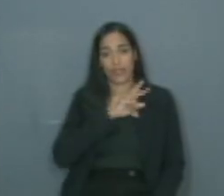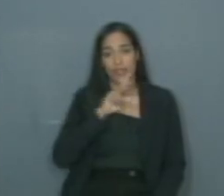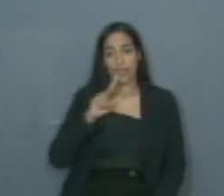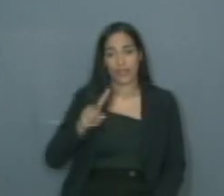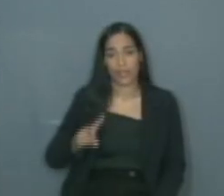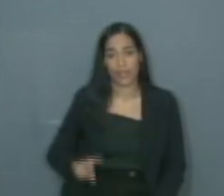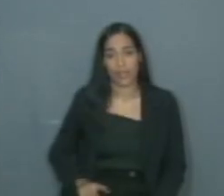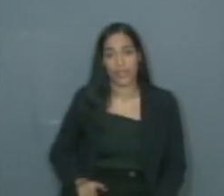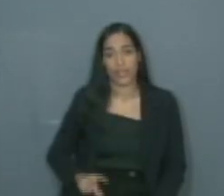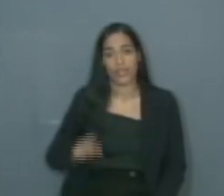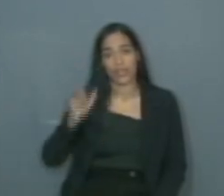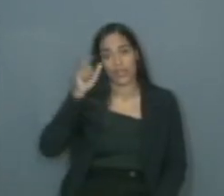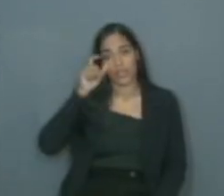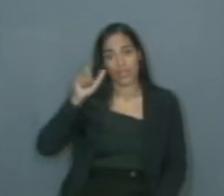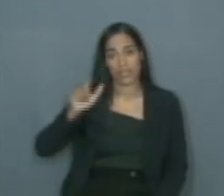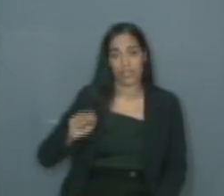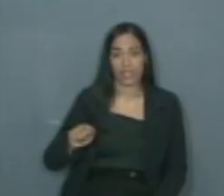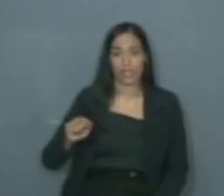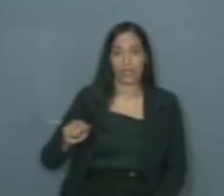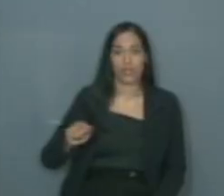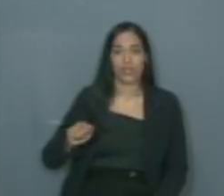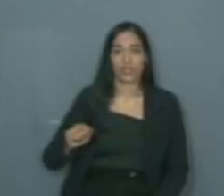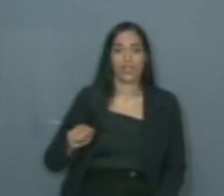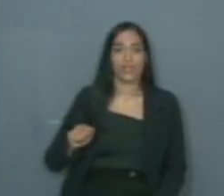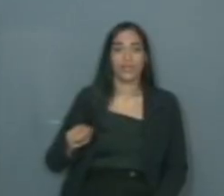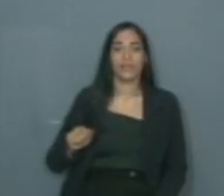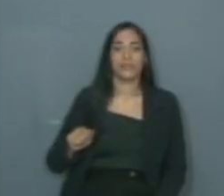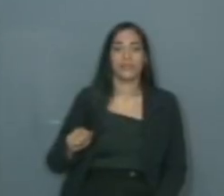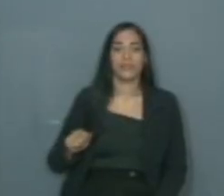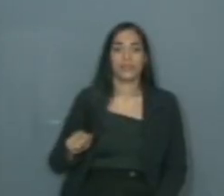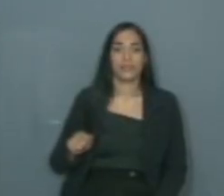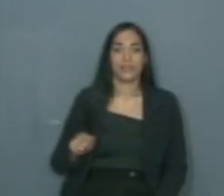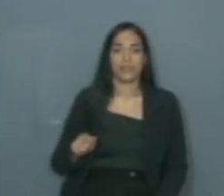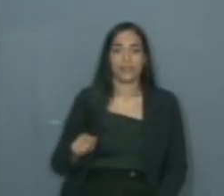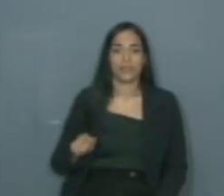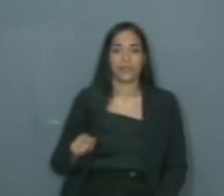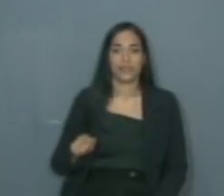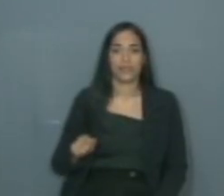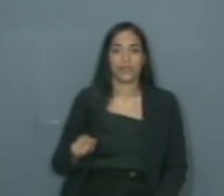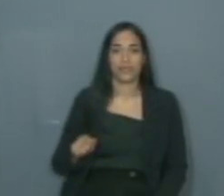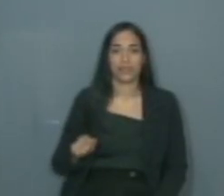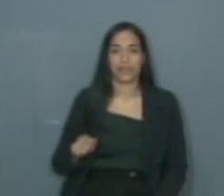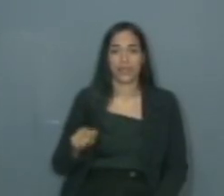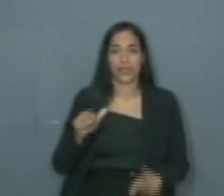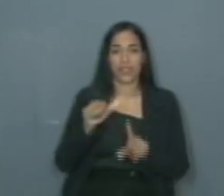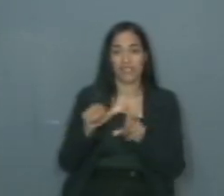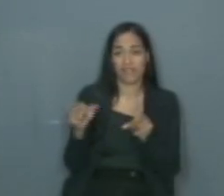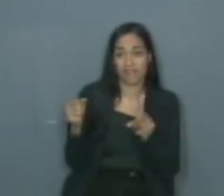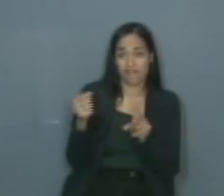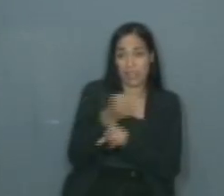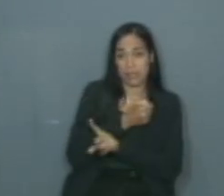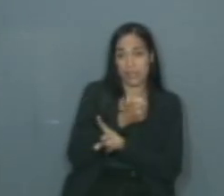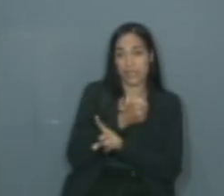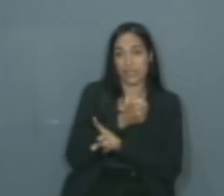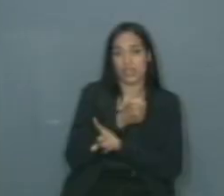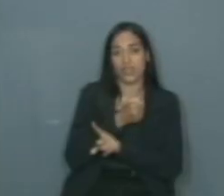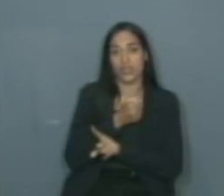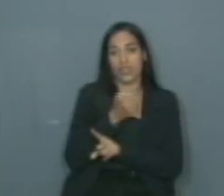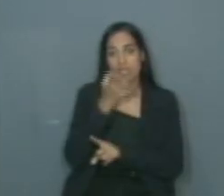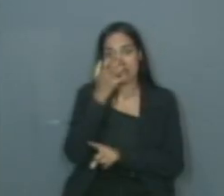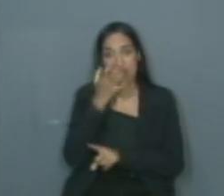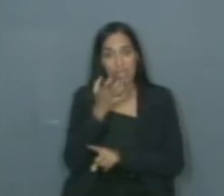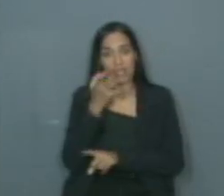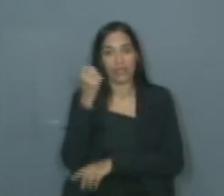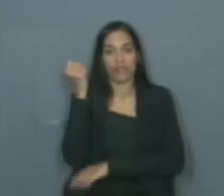Vereadora Ana Lúcia, essa questão do feminicídio é muito sério, é muito